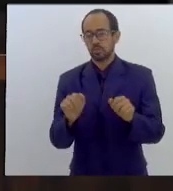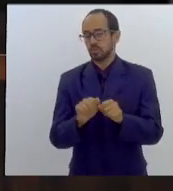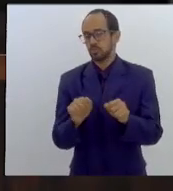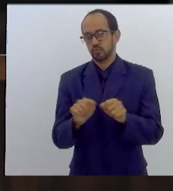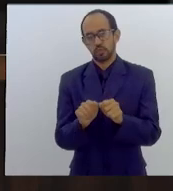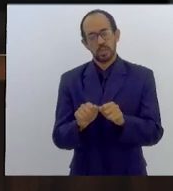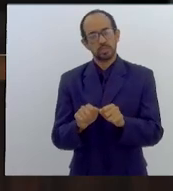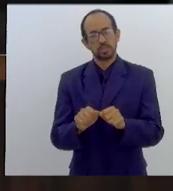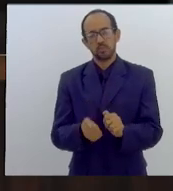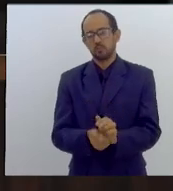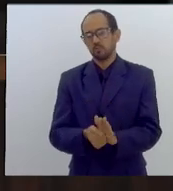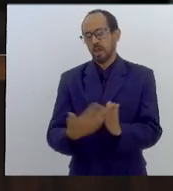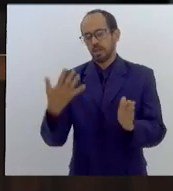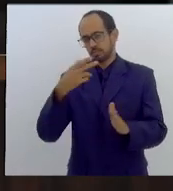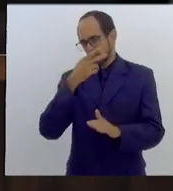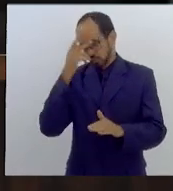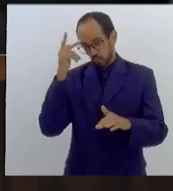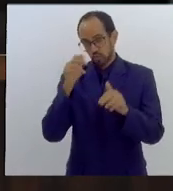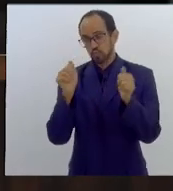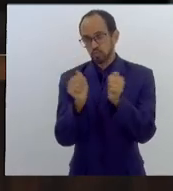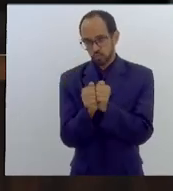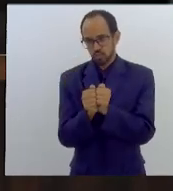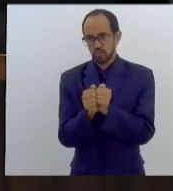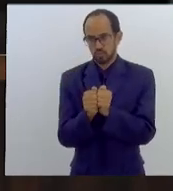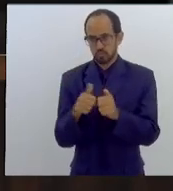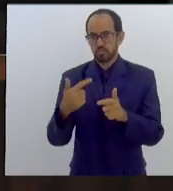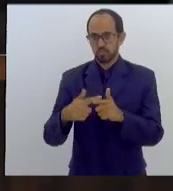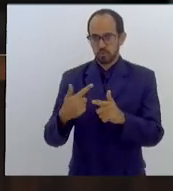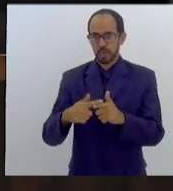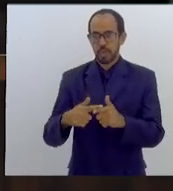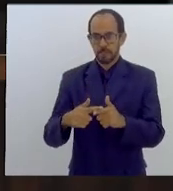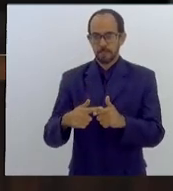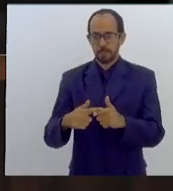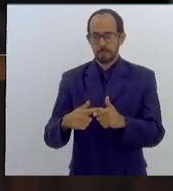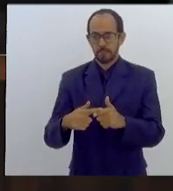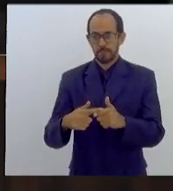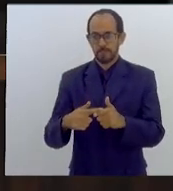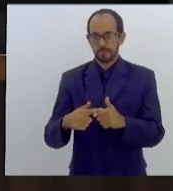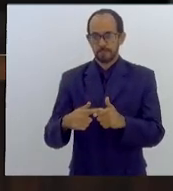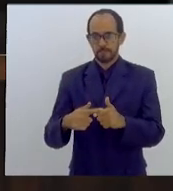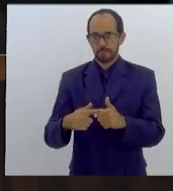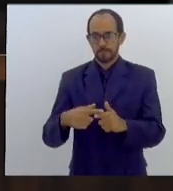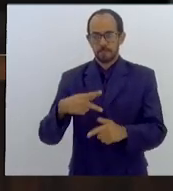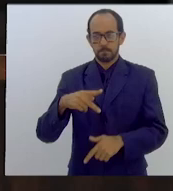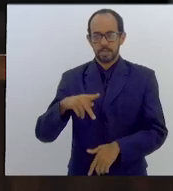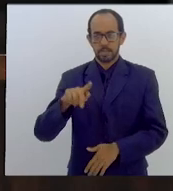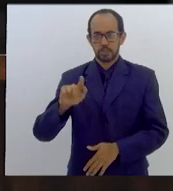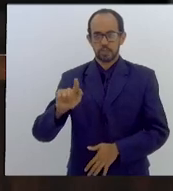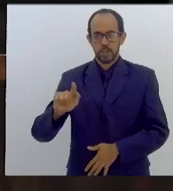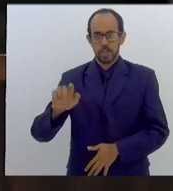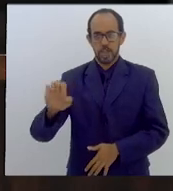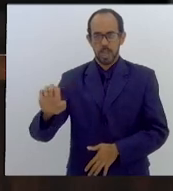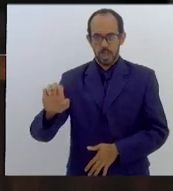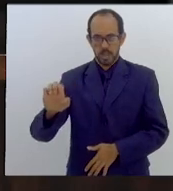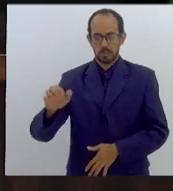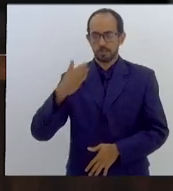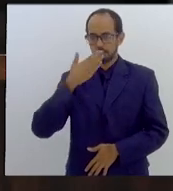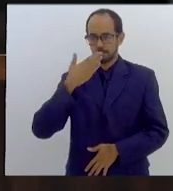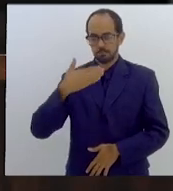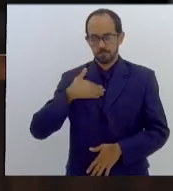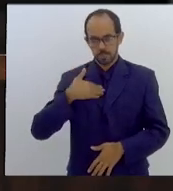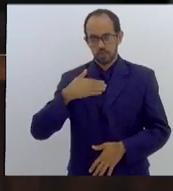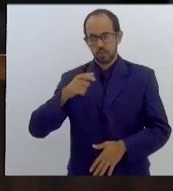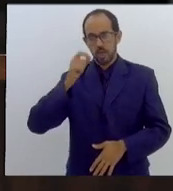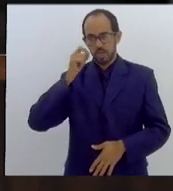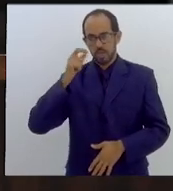mãos, porque lá na regulamento, deu pro PGE, chamou atenção, Casa Civil